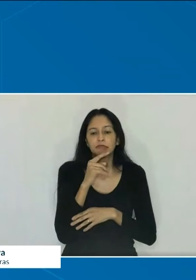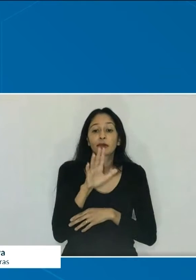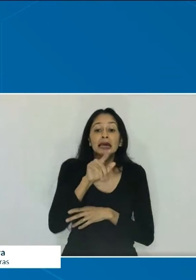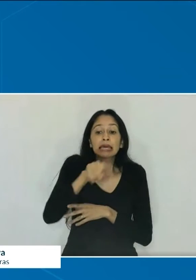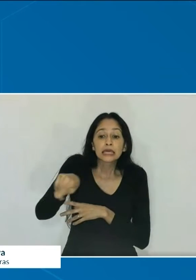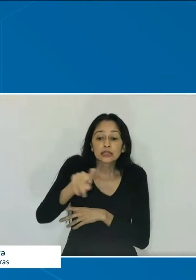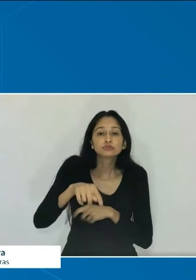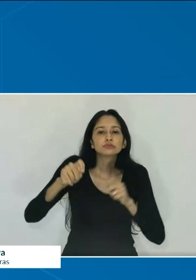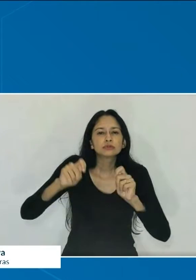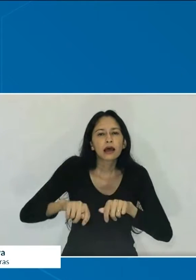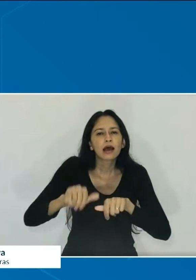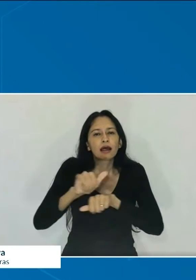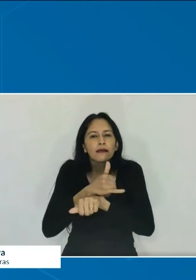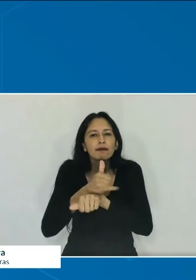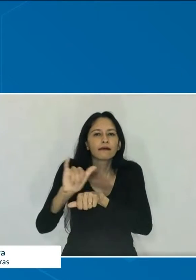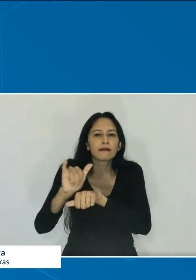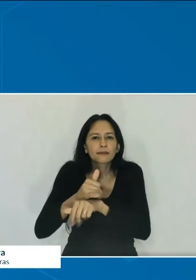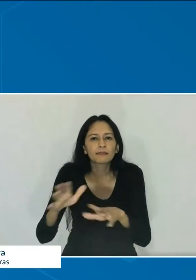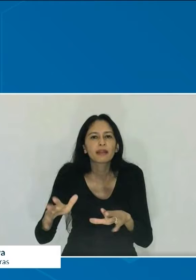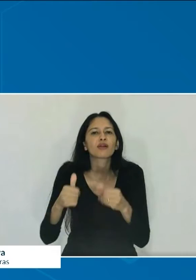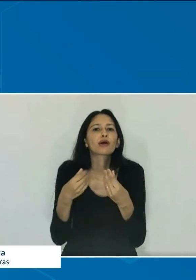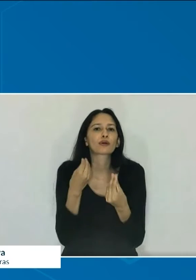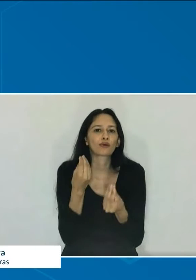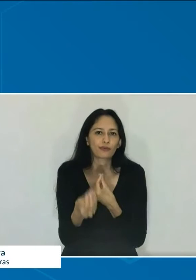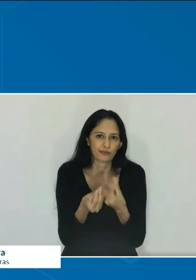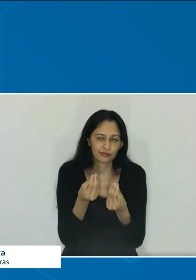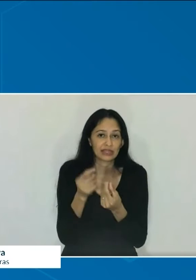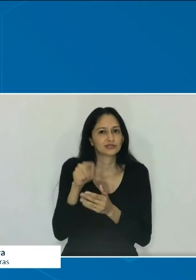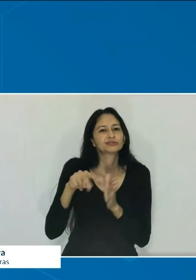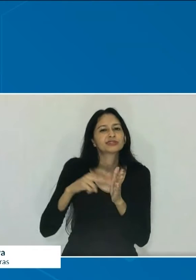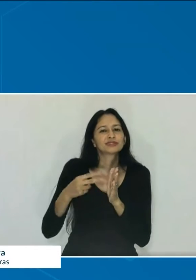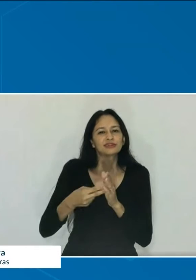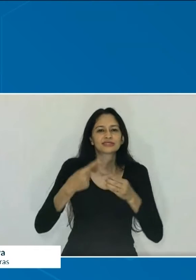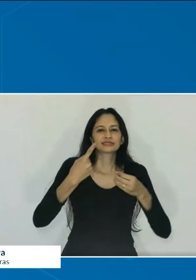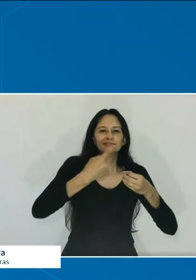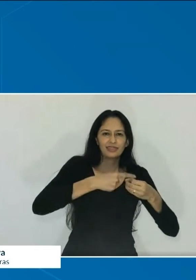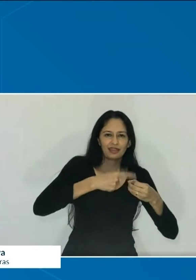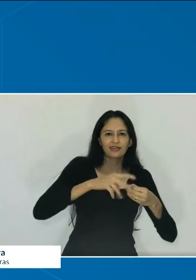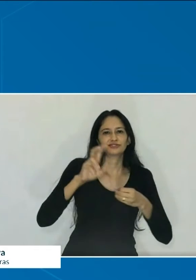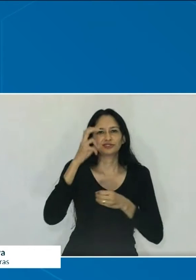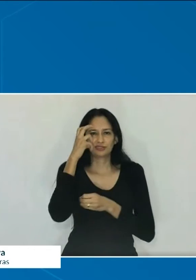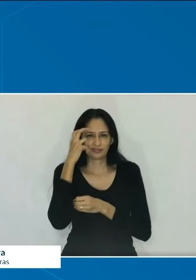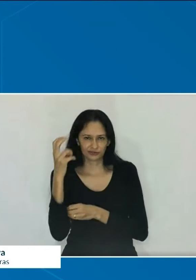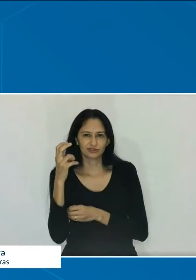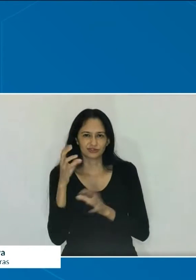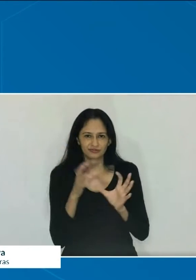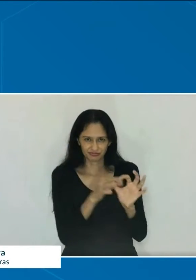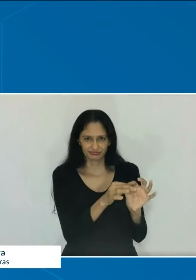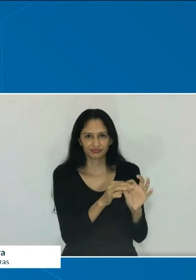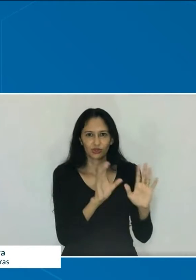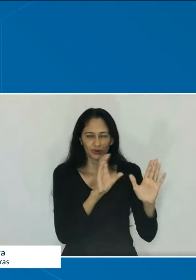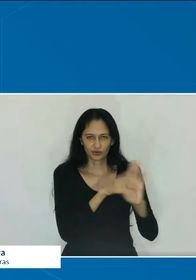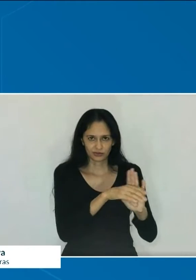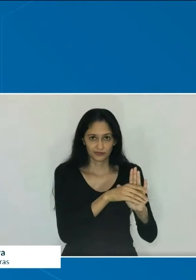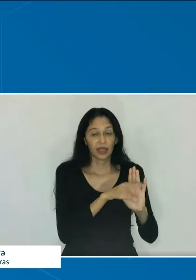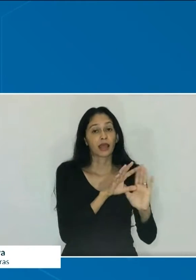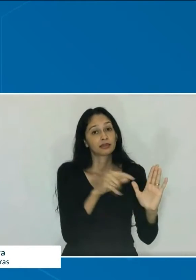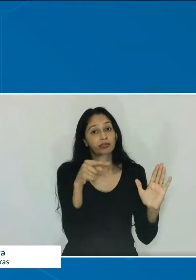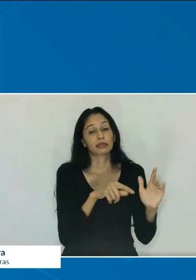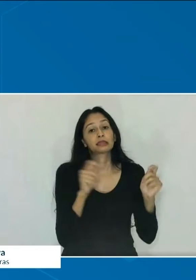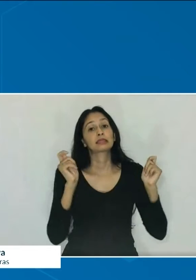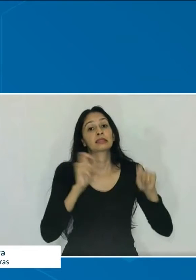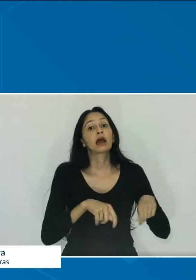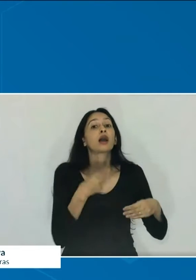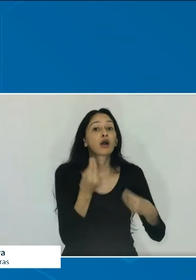principal, talvez, maneira de utilizar os recursos de forma mais inteligente é através da tecnologia, e aí